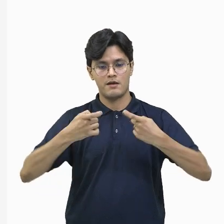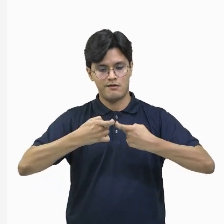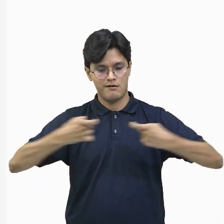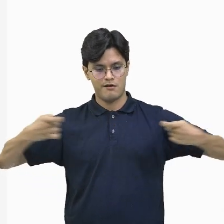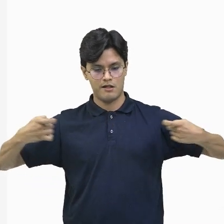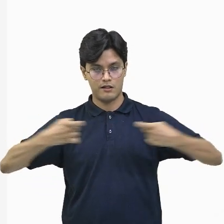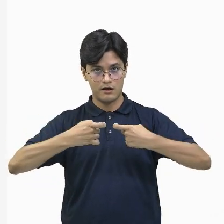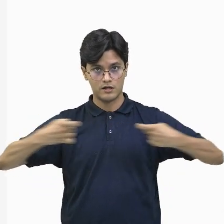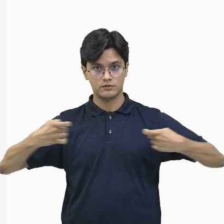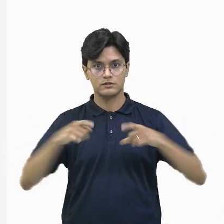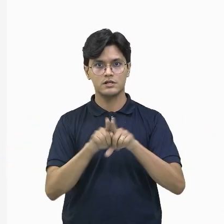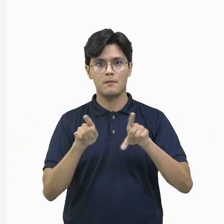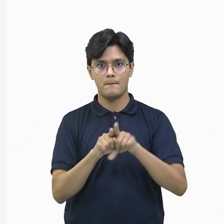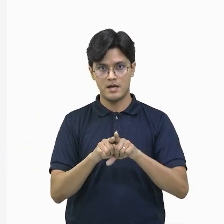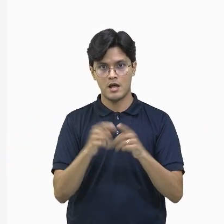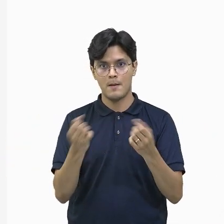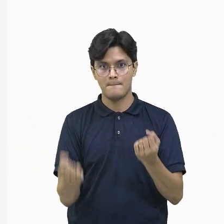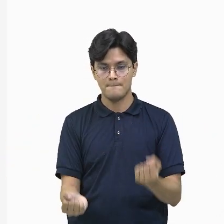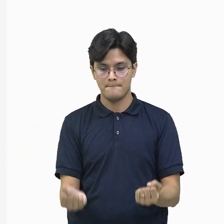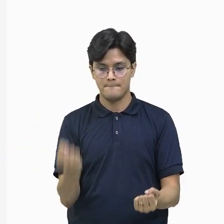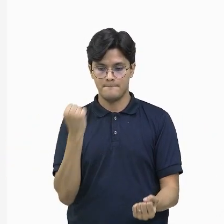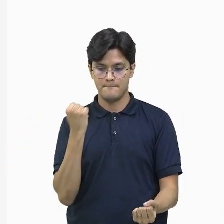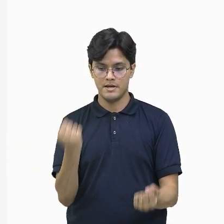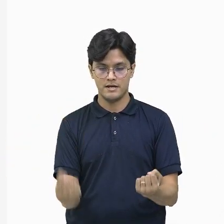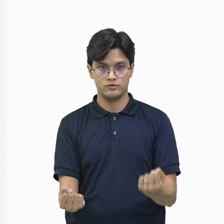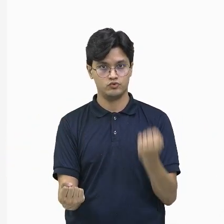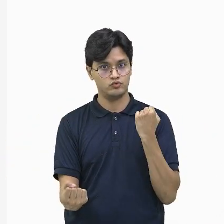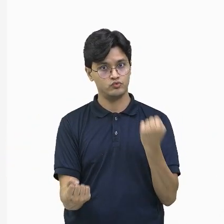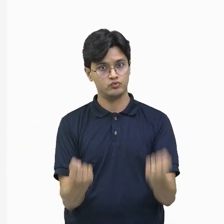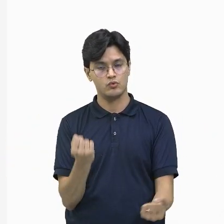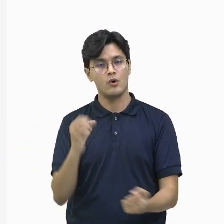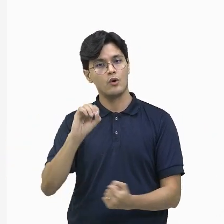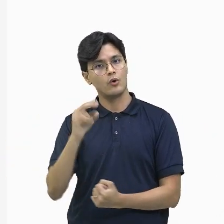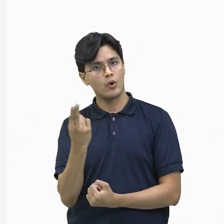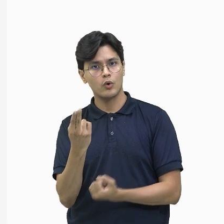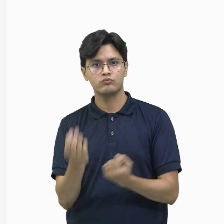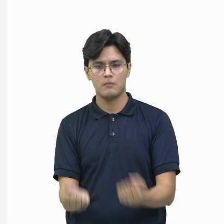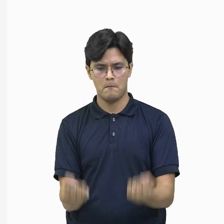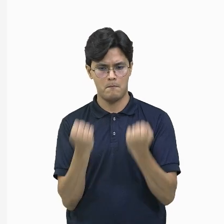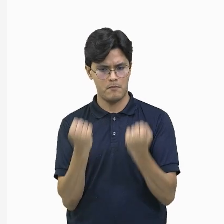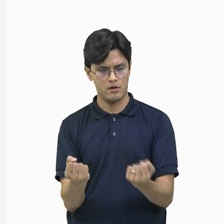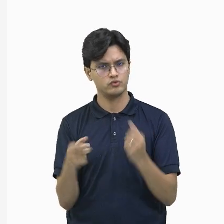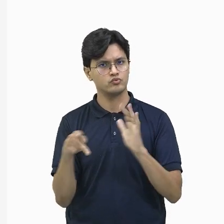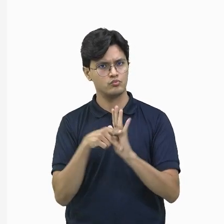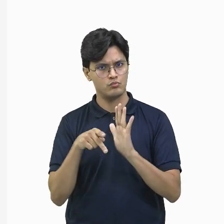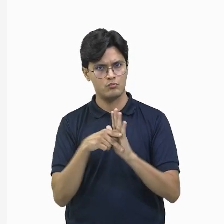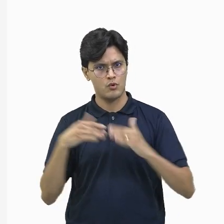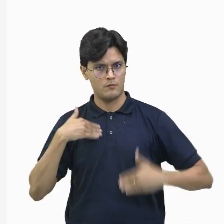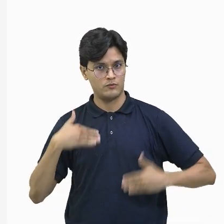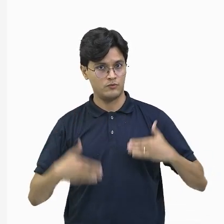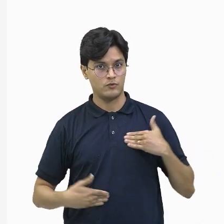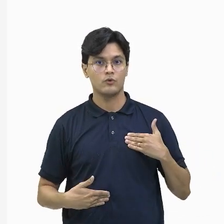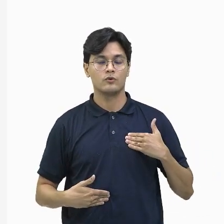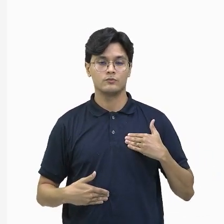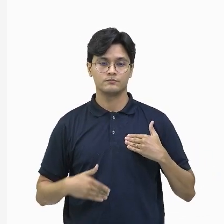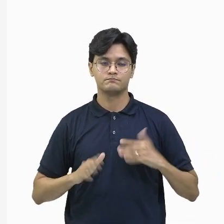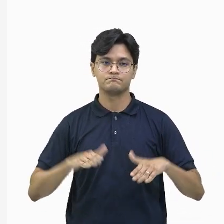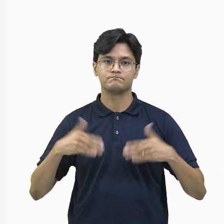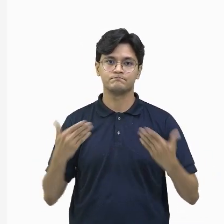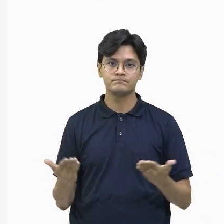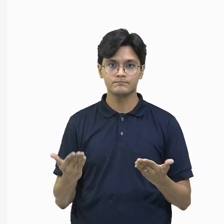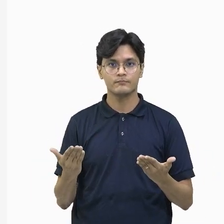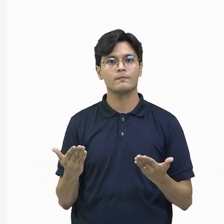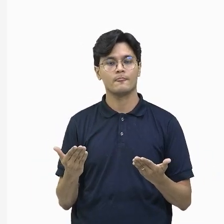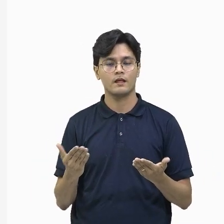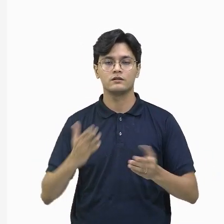pesos livres e até mesmo o peso do seu próprio corpo, tá certo? Bom, e assim como toda e